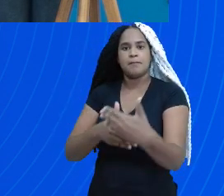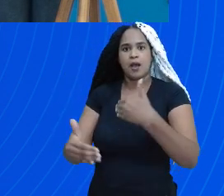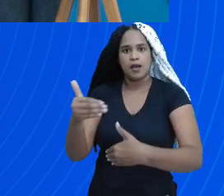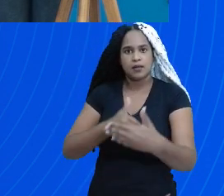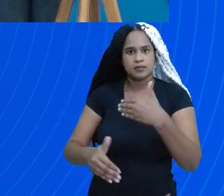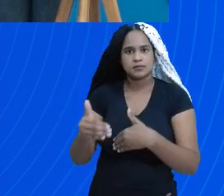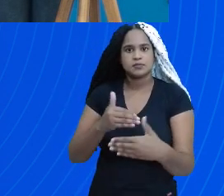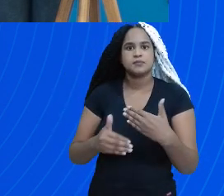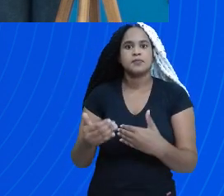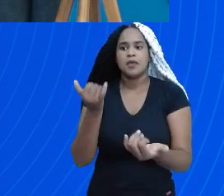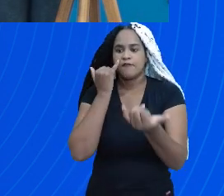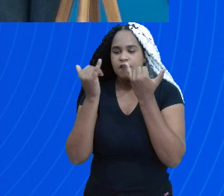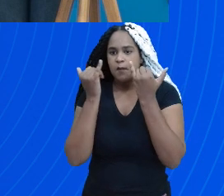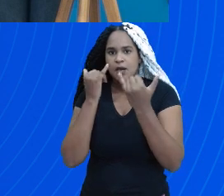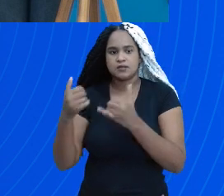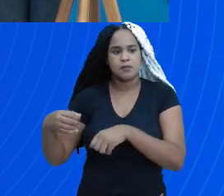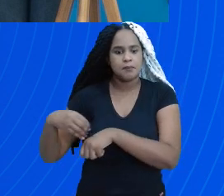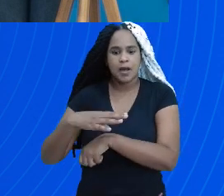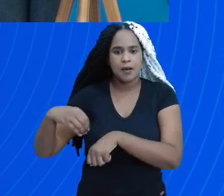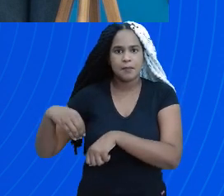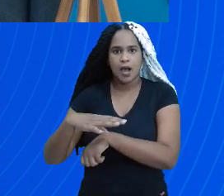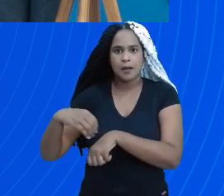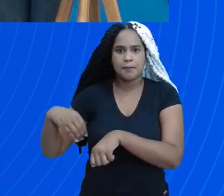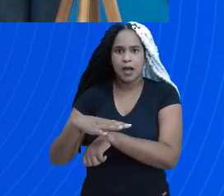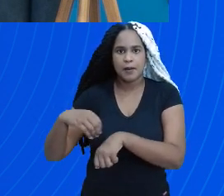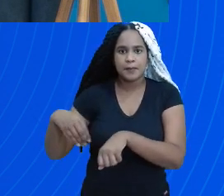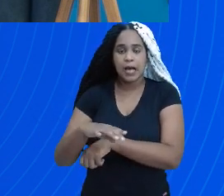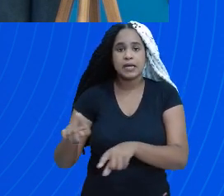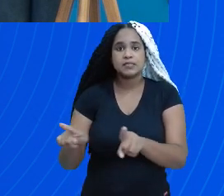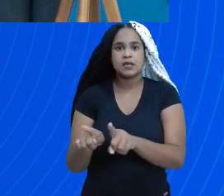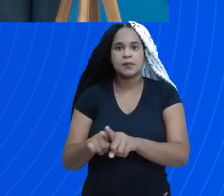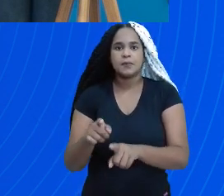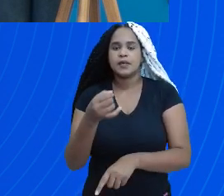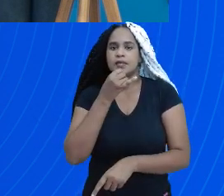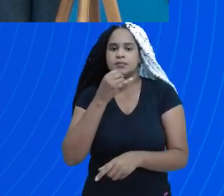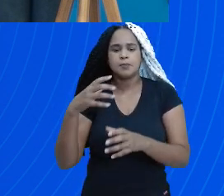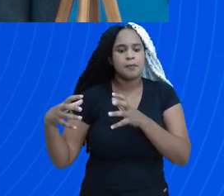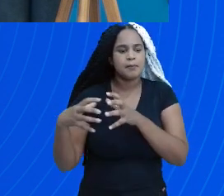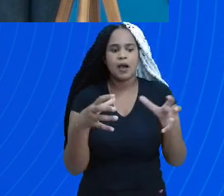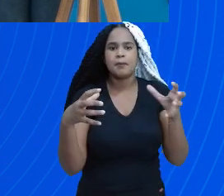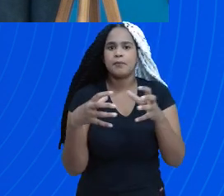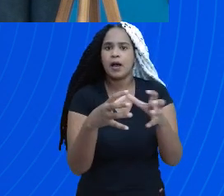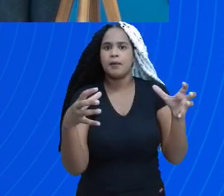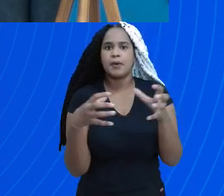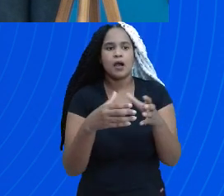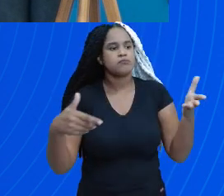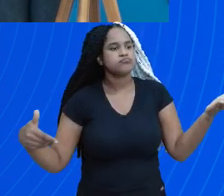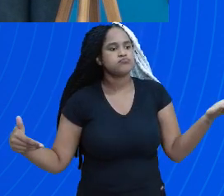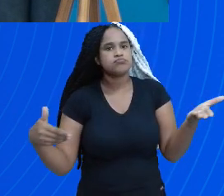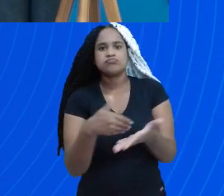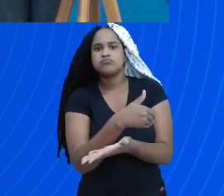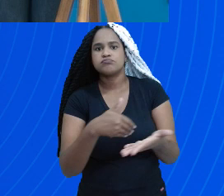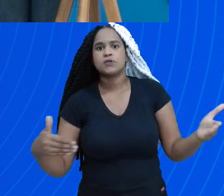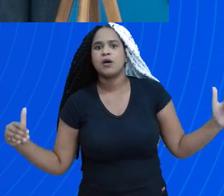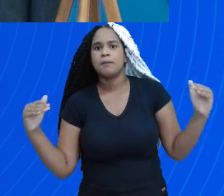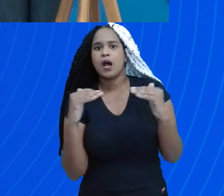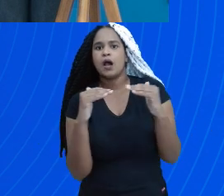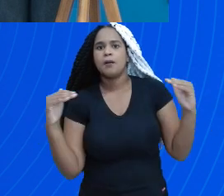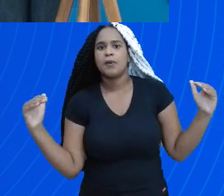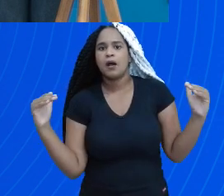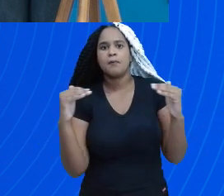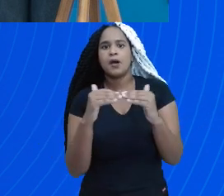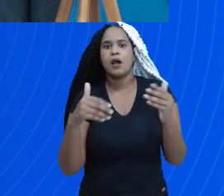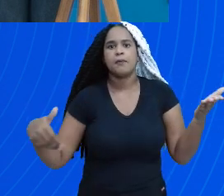traz de informação, entendendo que o que ela faz de trabalho cooperativo, os combinados, os acertos que